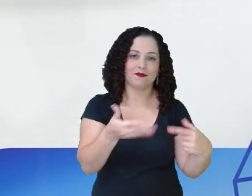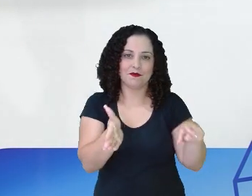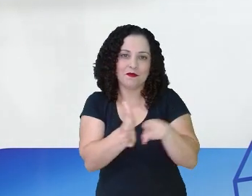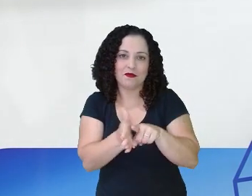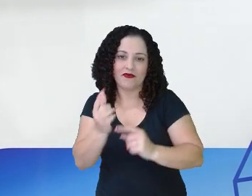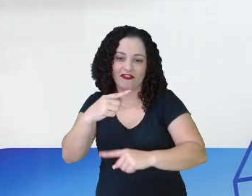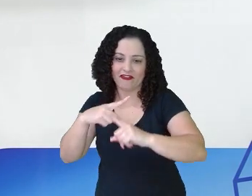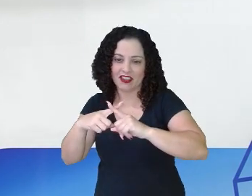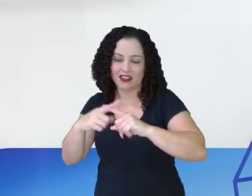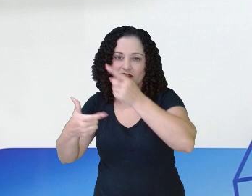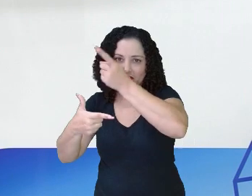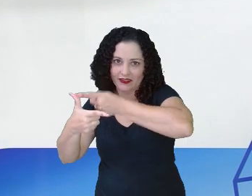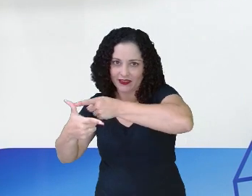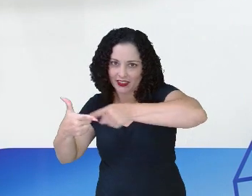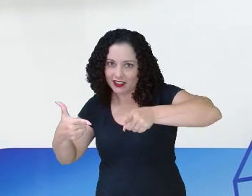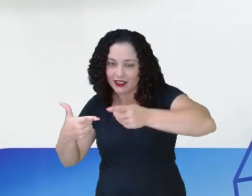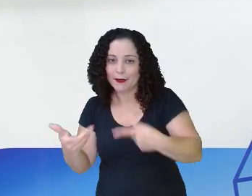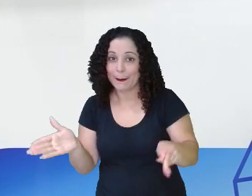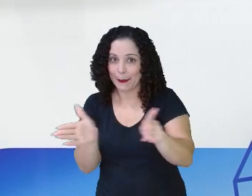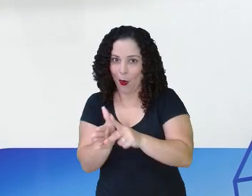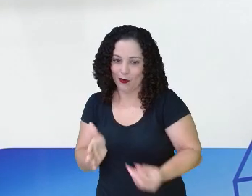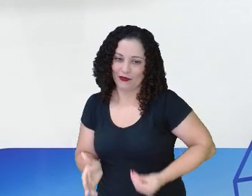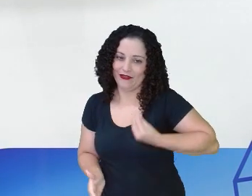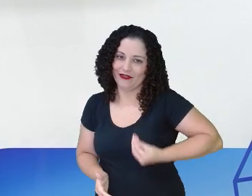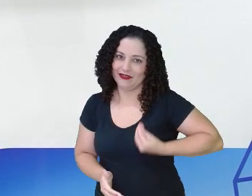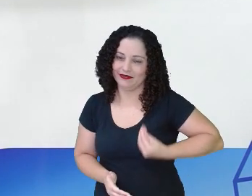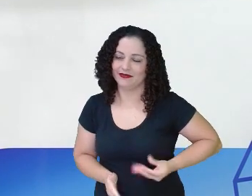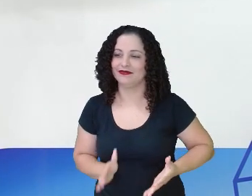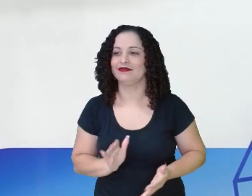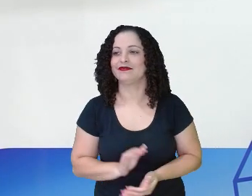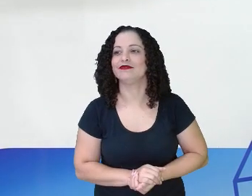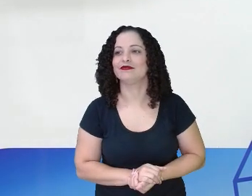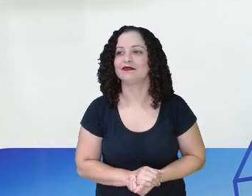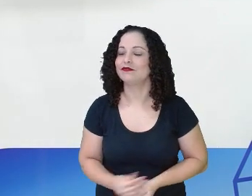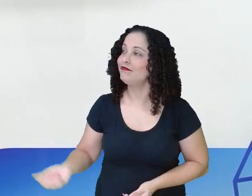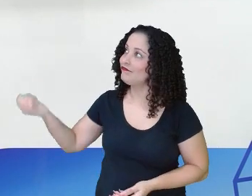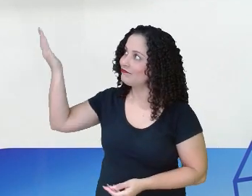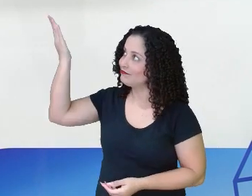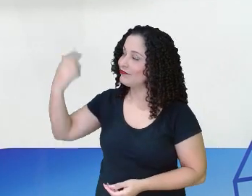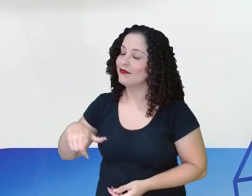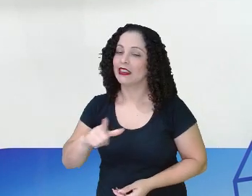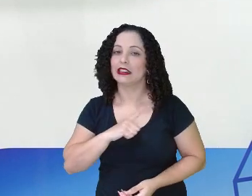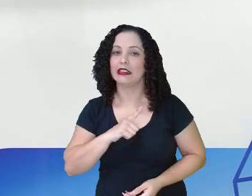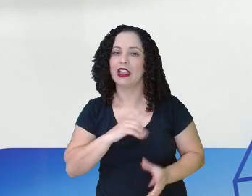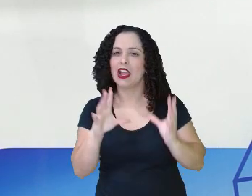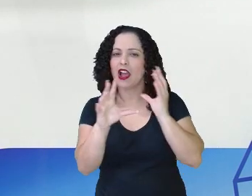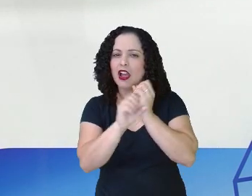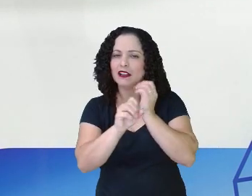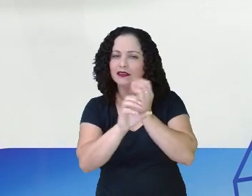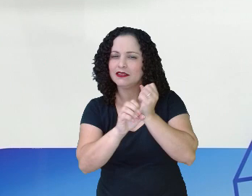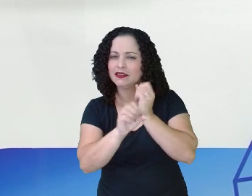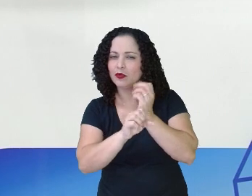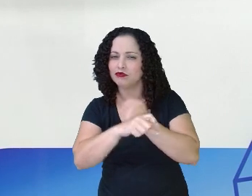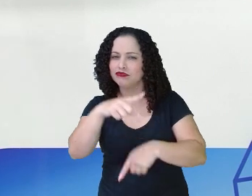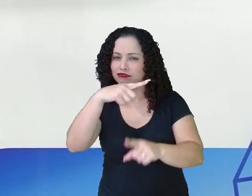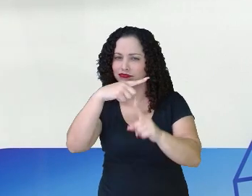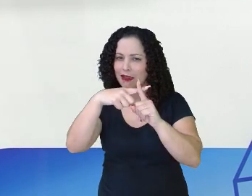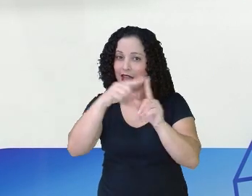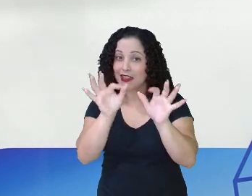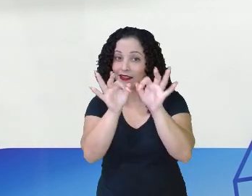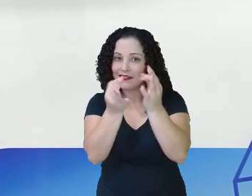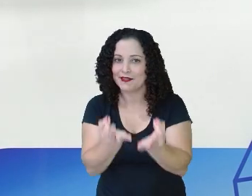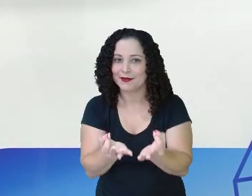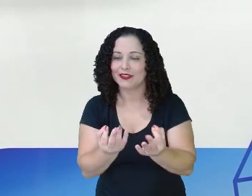dia a dia e a adição é uma delas. Aqui eu tenho uma adição super simples. O que foi que eu